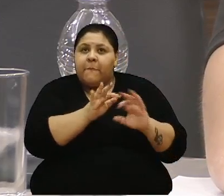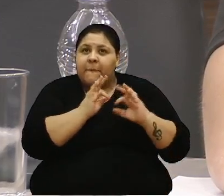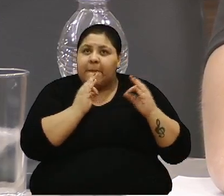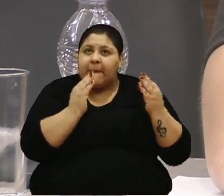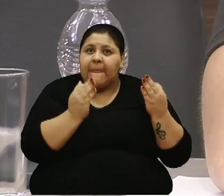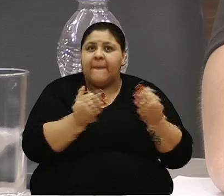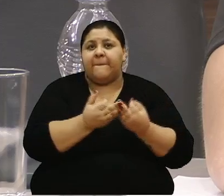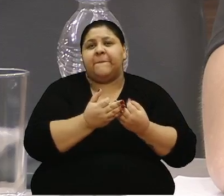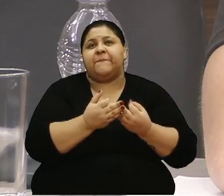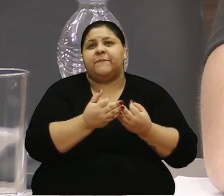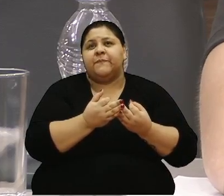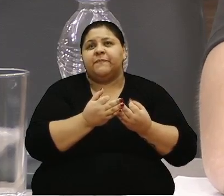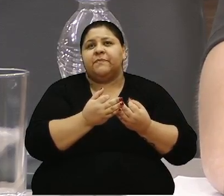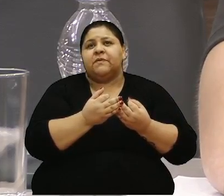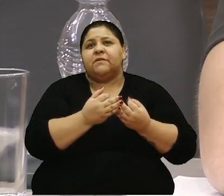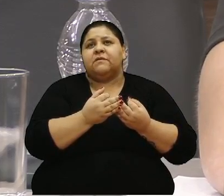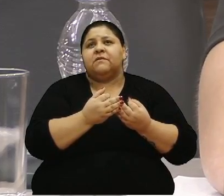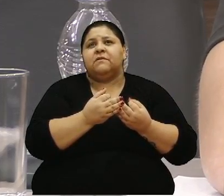palavra, presidente.